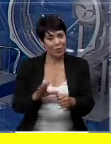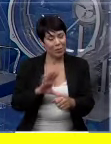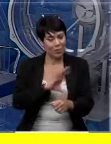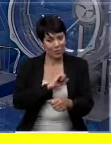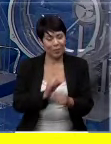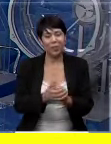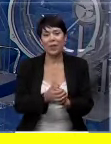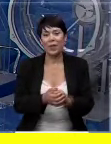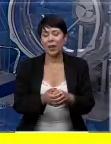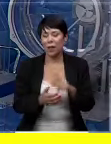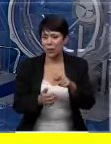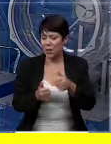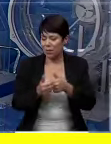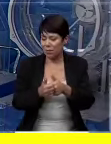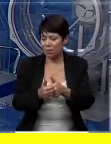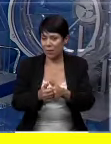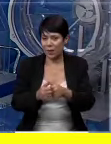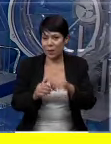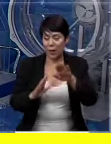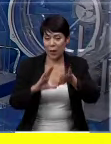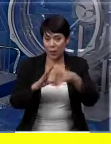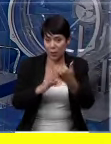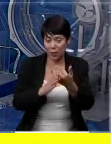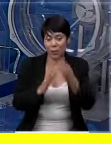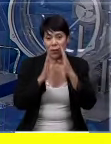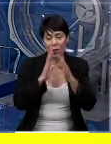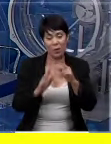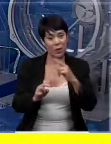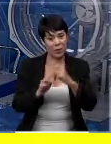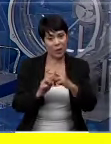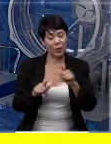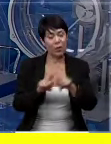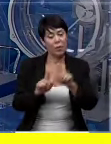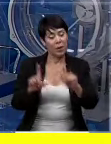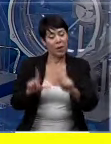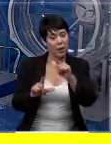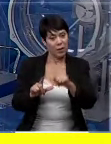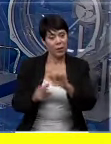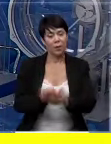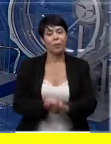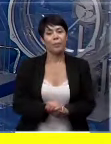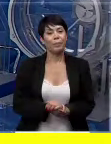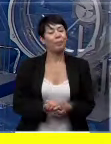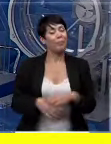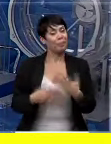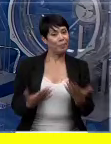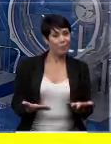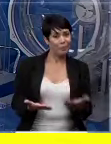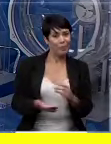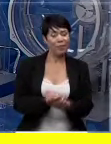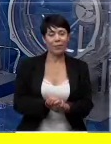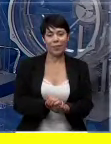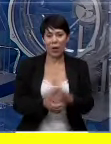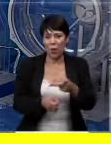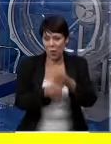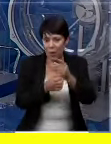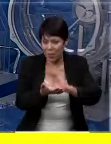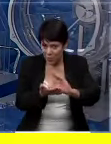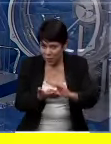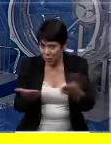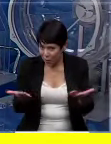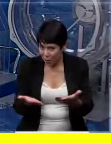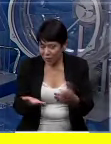segue acompanhando tudo ao vivo no YouTube, no Facebook da Caixa e da Rede TV. Bem, será que esse prêmio vai sair